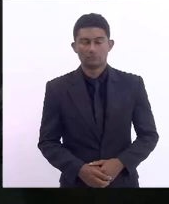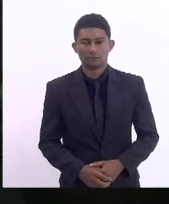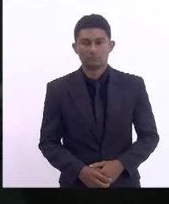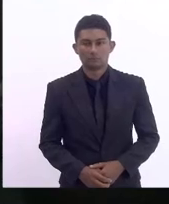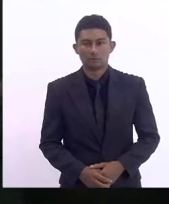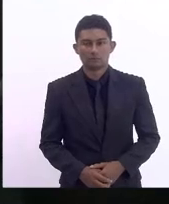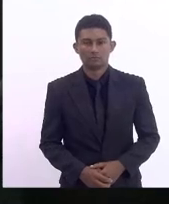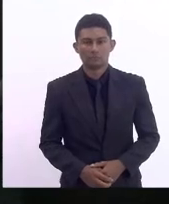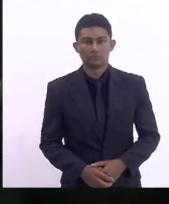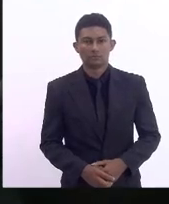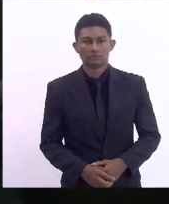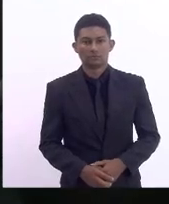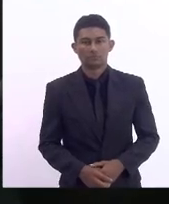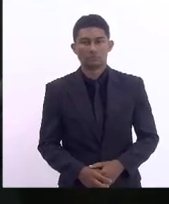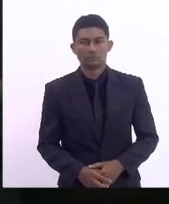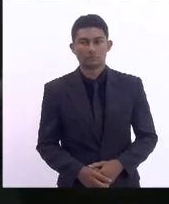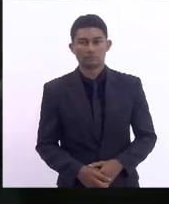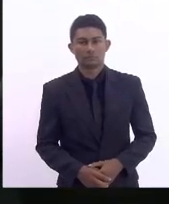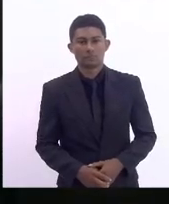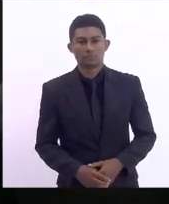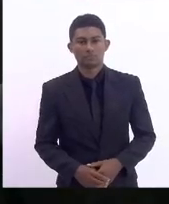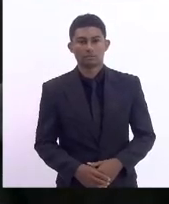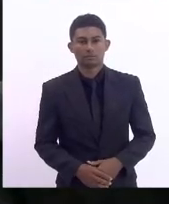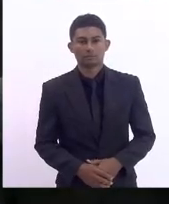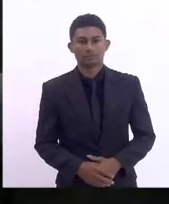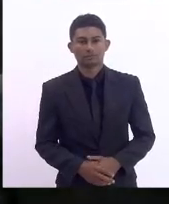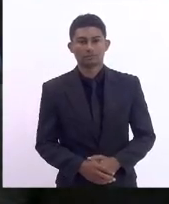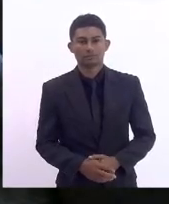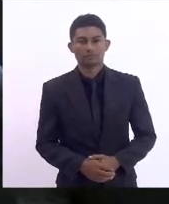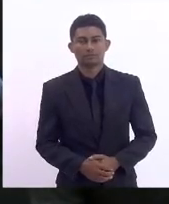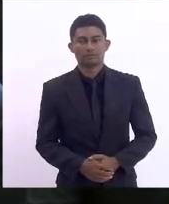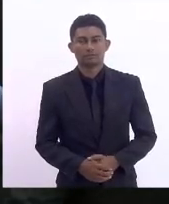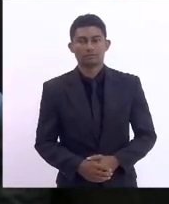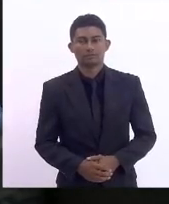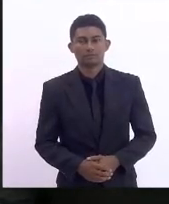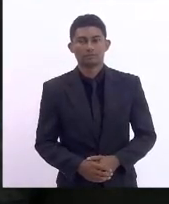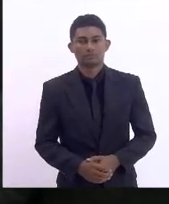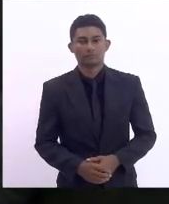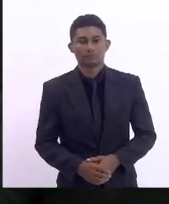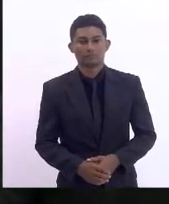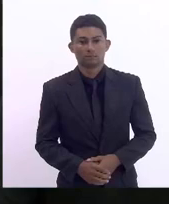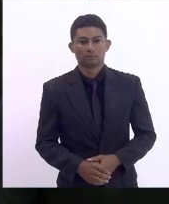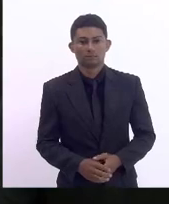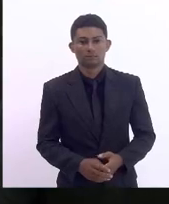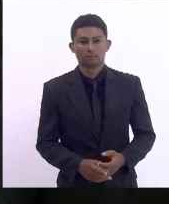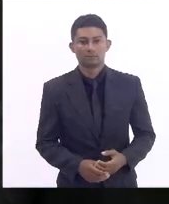E aí E aí